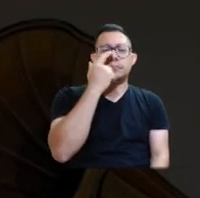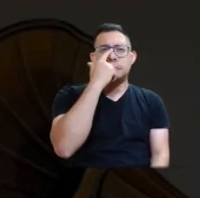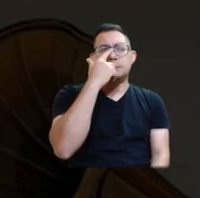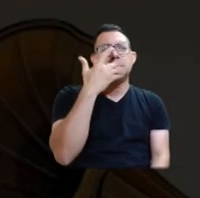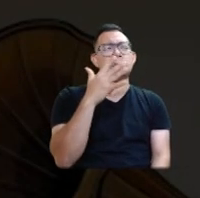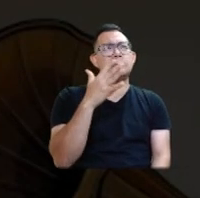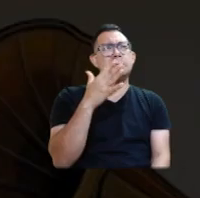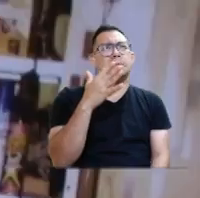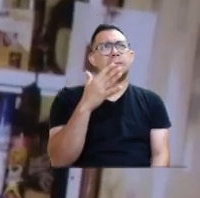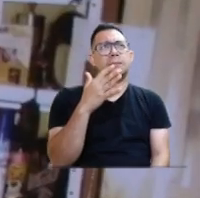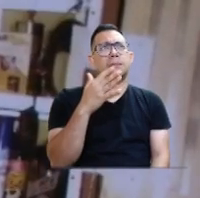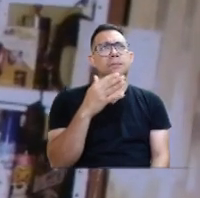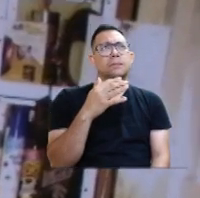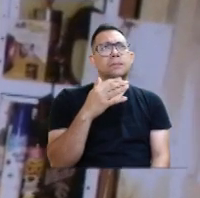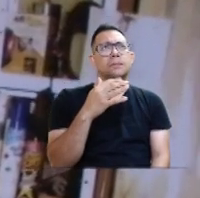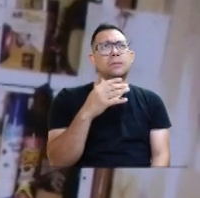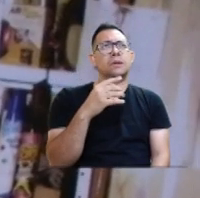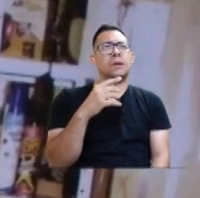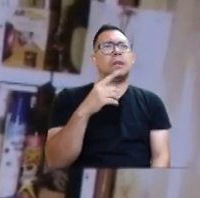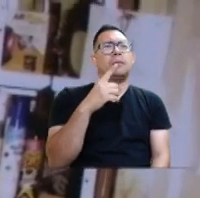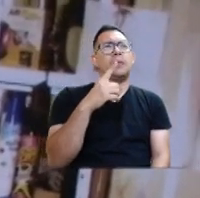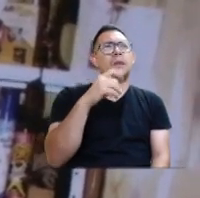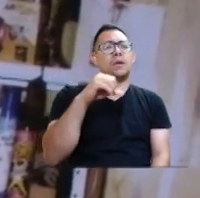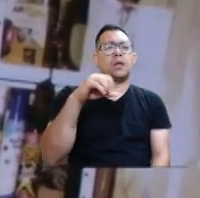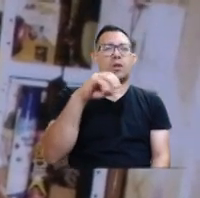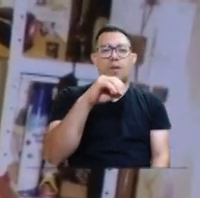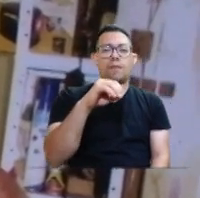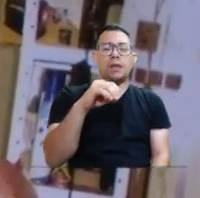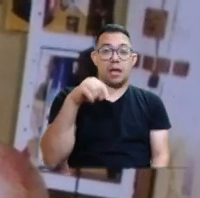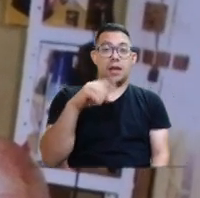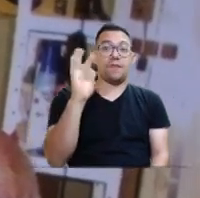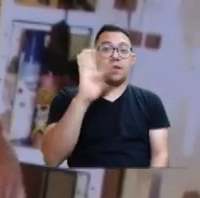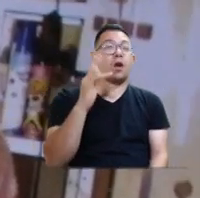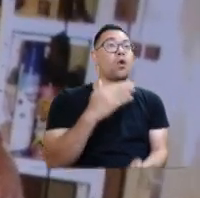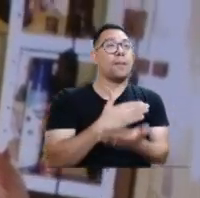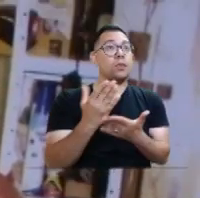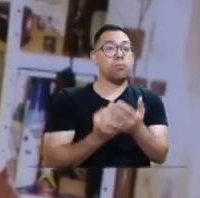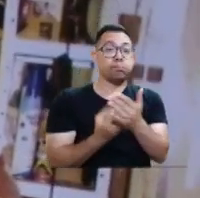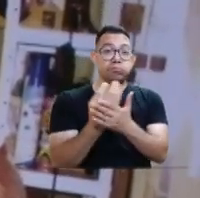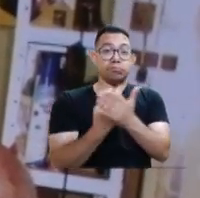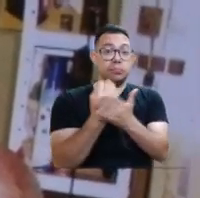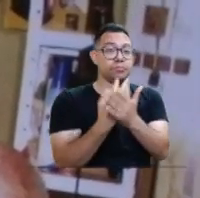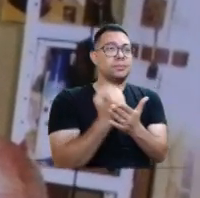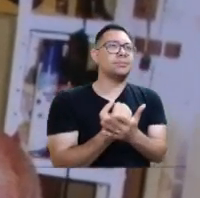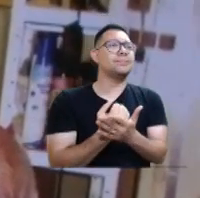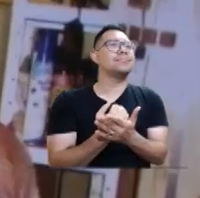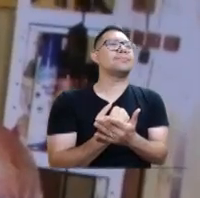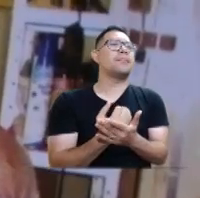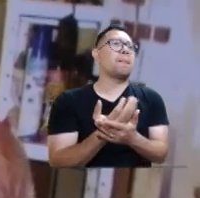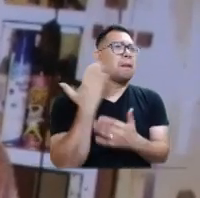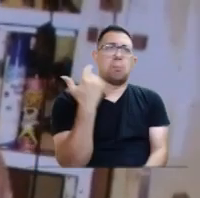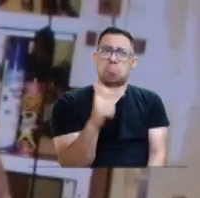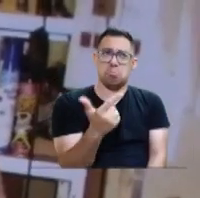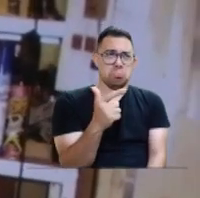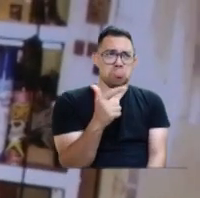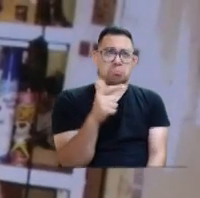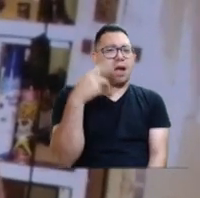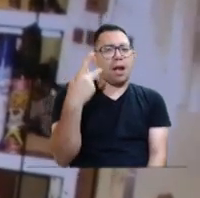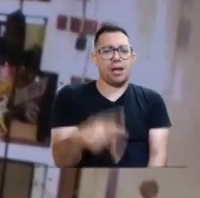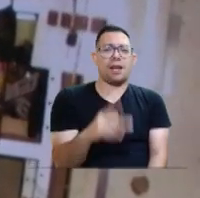nessa época, foi no início da década de 90 que começou a aparecer muita locadora em Franca. Mas antes a gente não